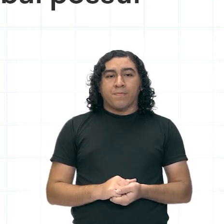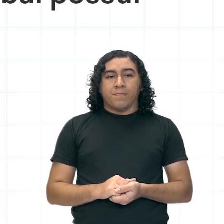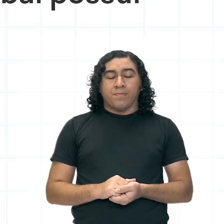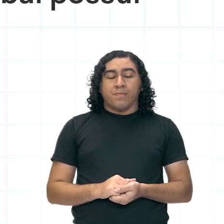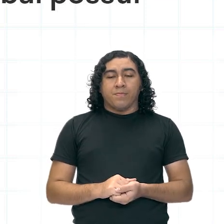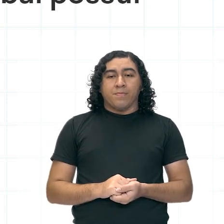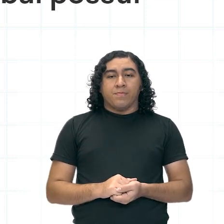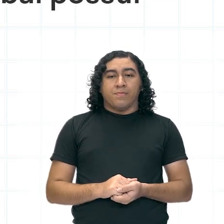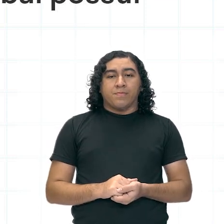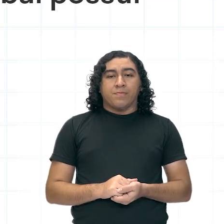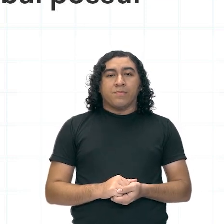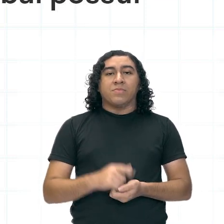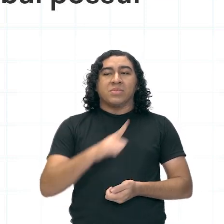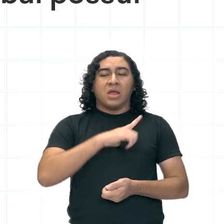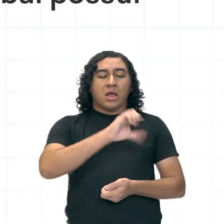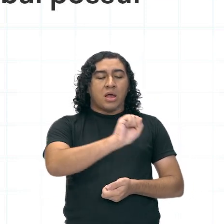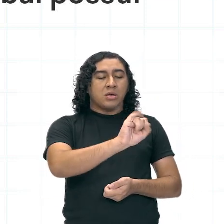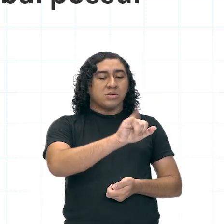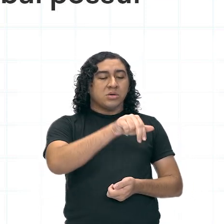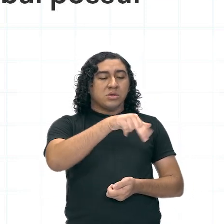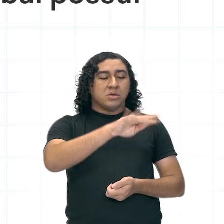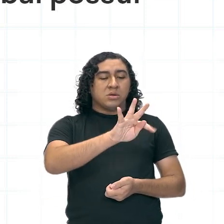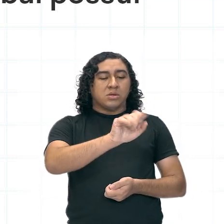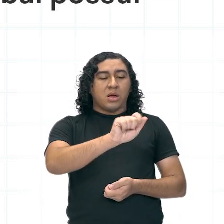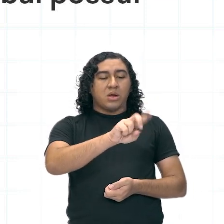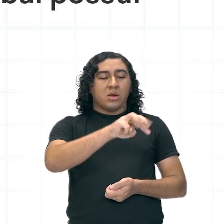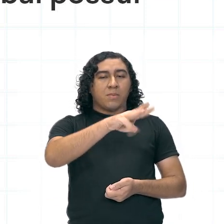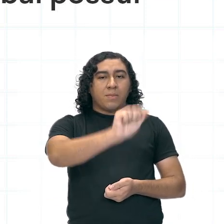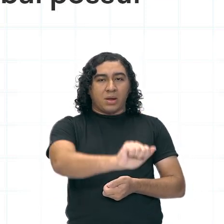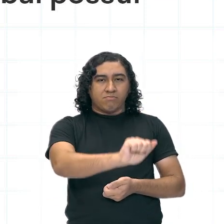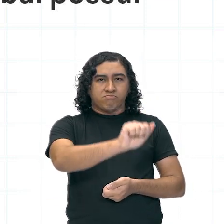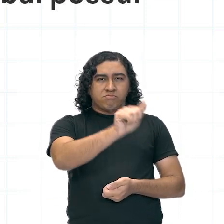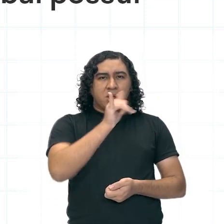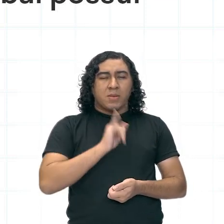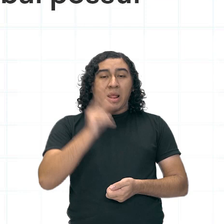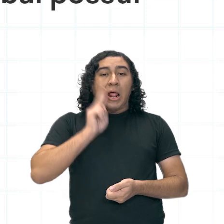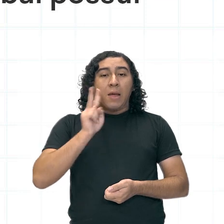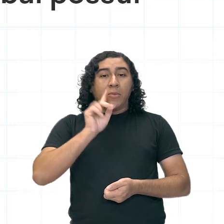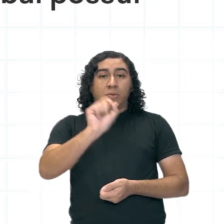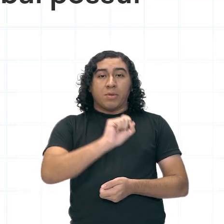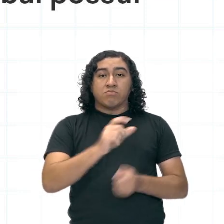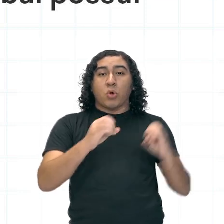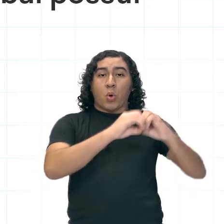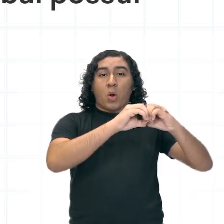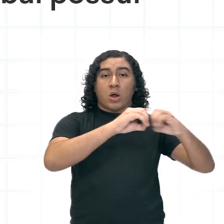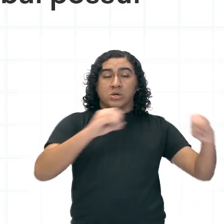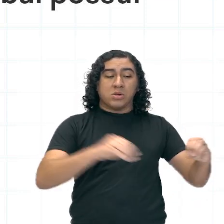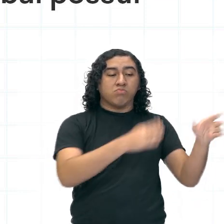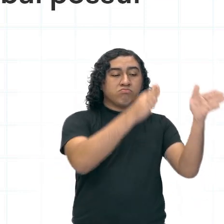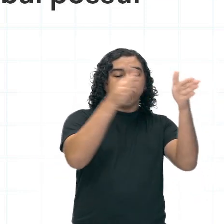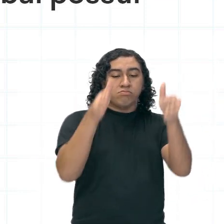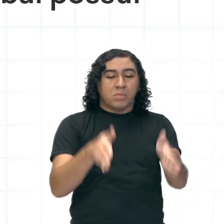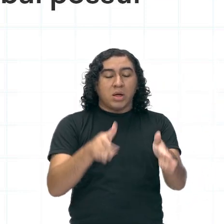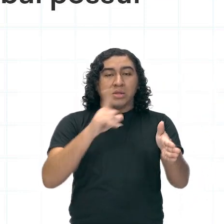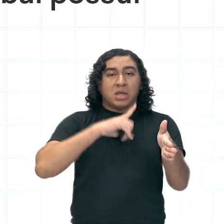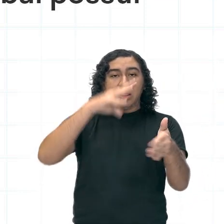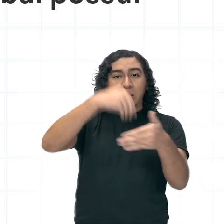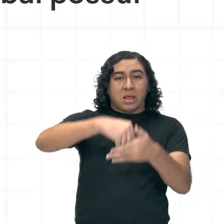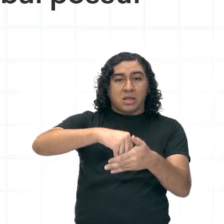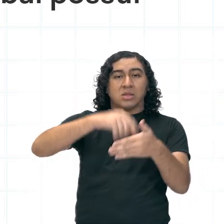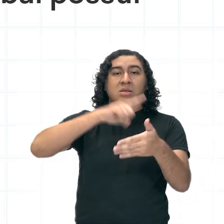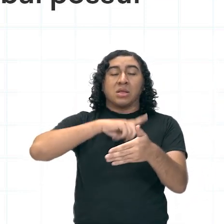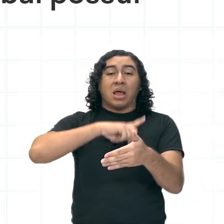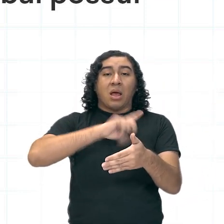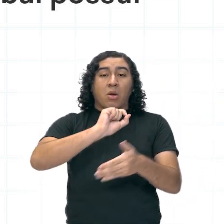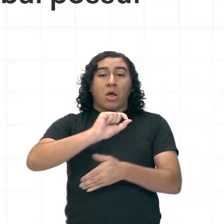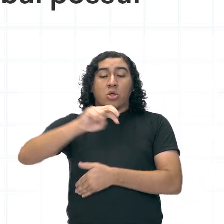que chamamos de sintagmas. Quando a gente fala em sintagma, pessoal, lembre, é a parte da oração, certo? Sintagma,